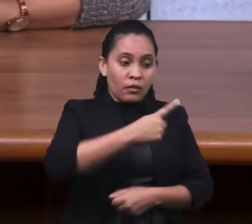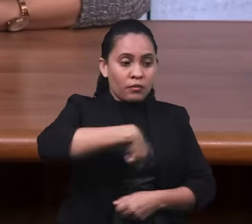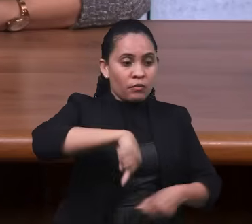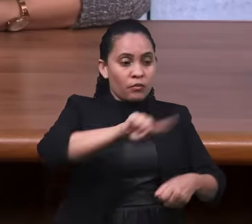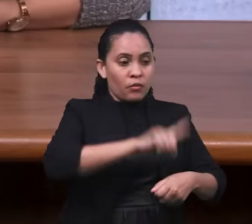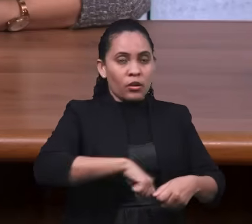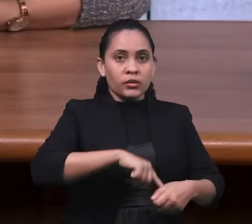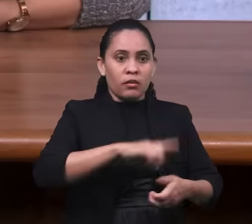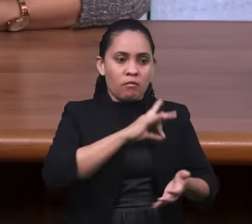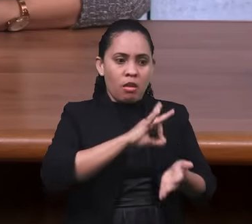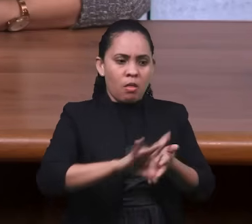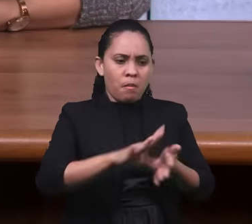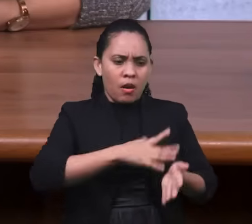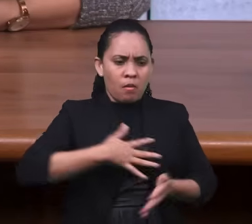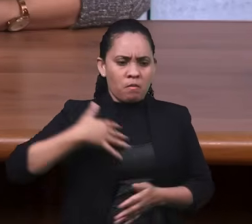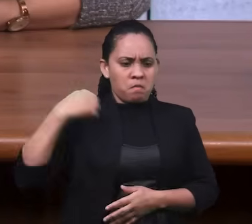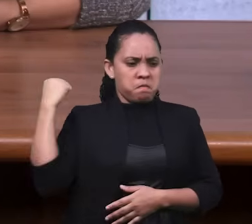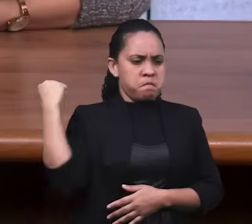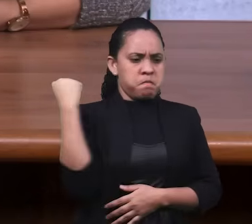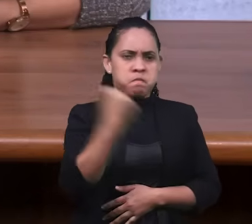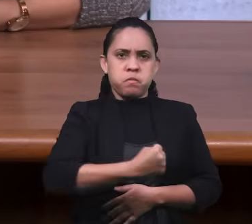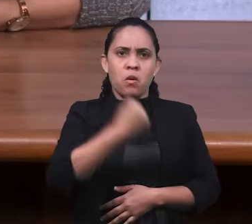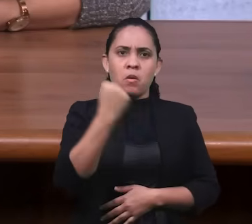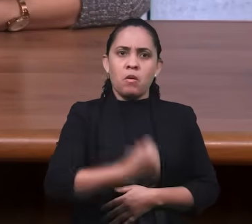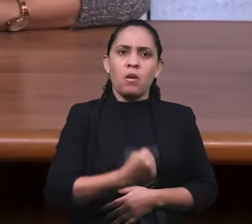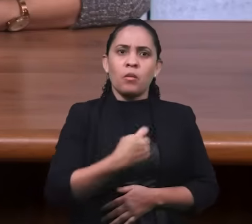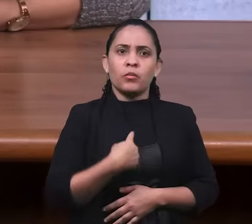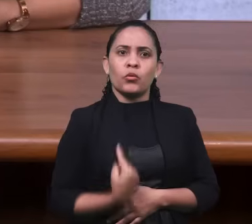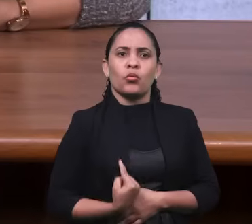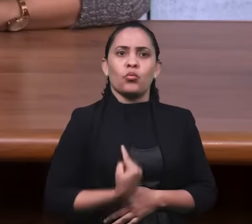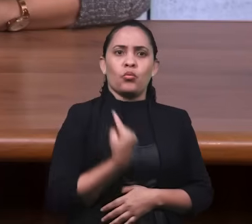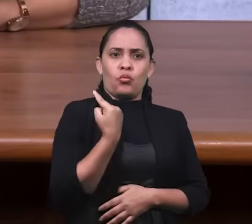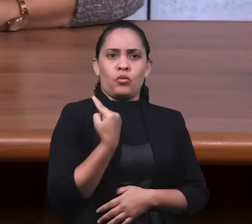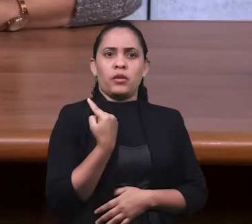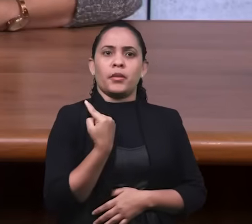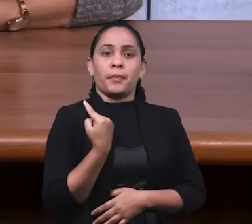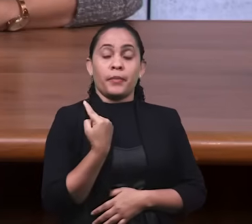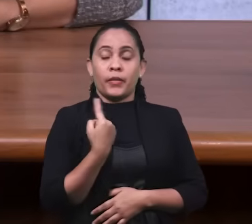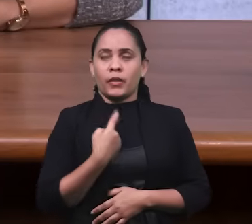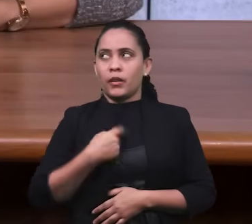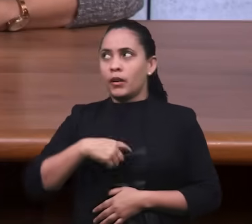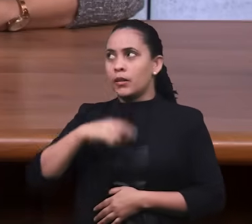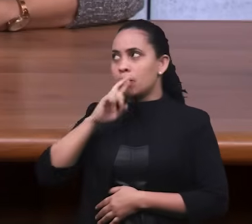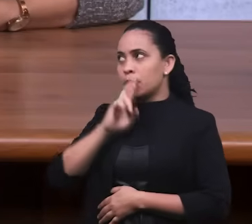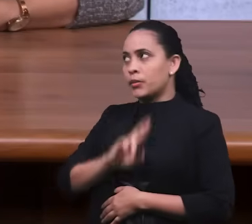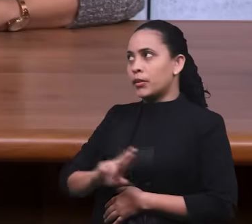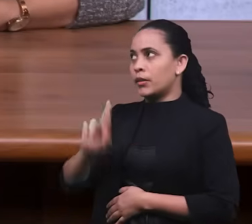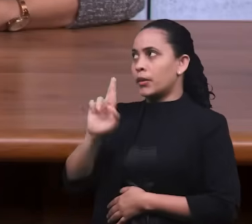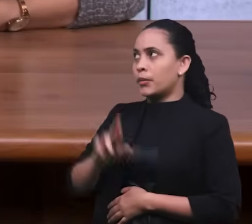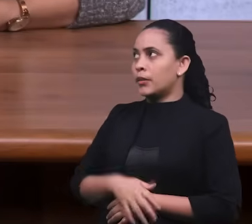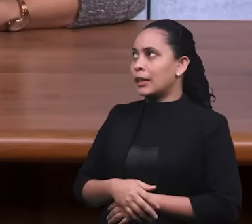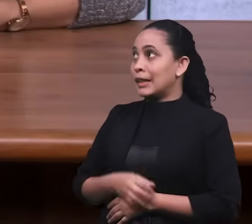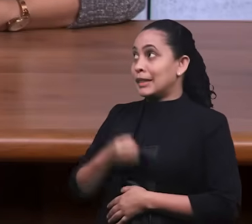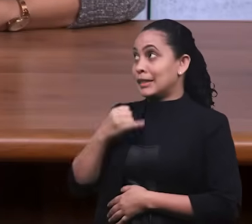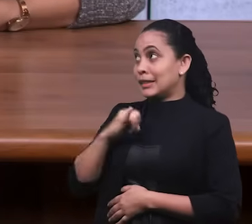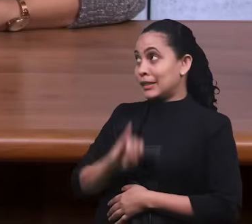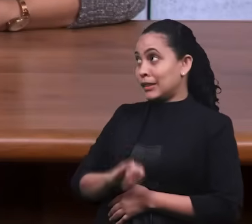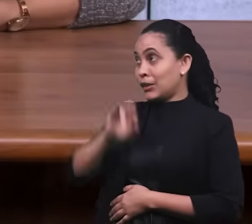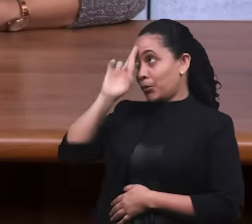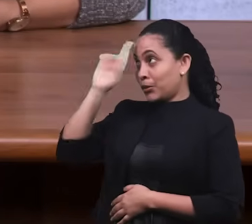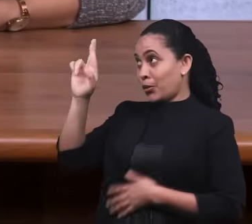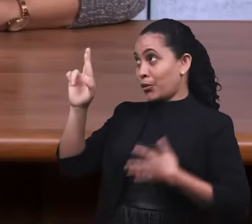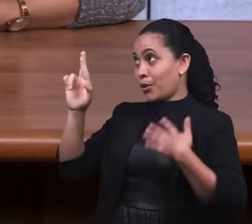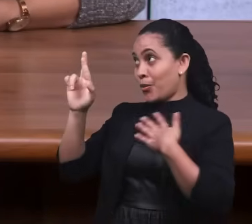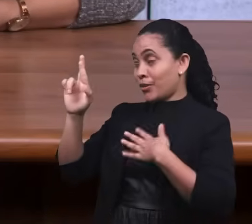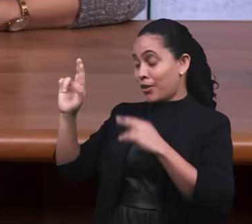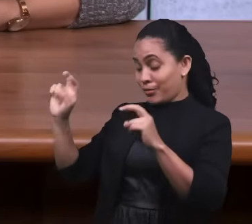aos midianitas como se fossem um só homem. E ele lhe disse: Se agora tenho achado graça aos